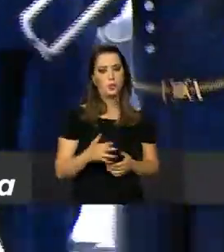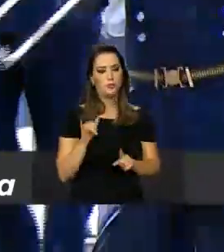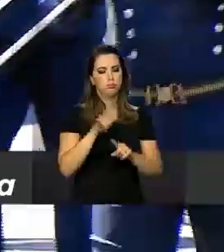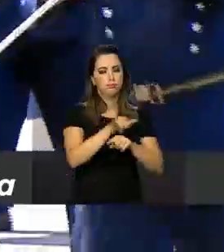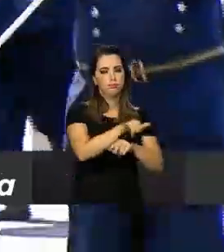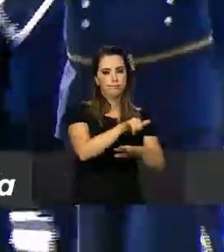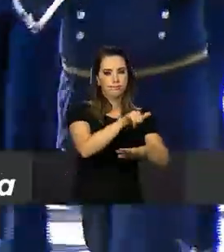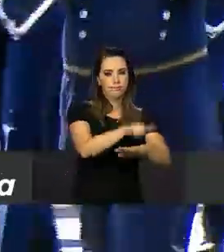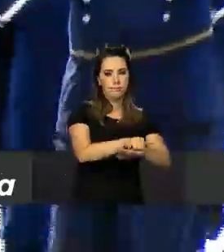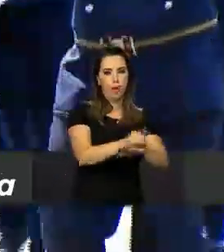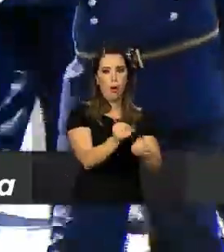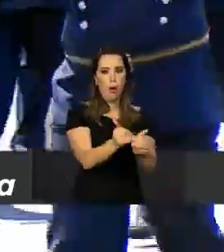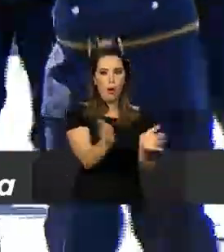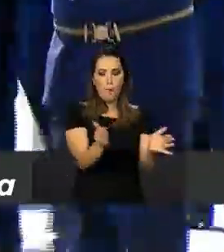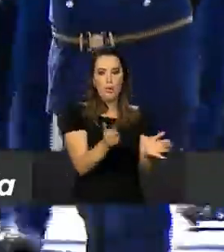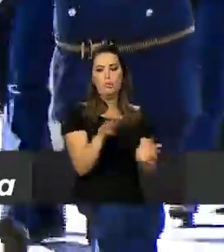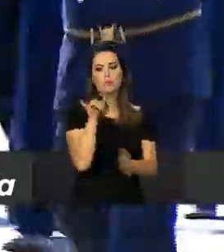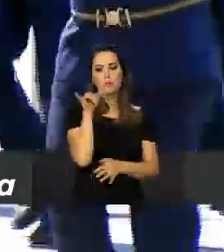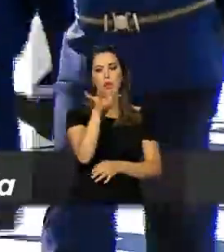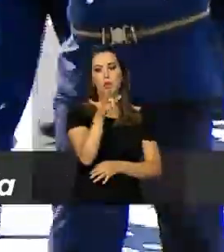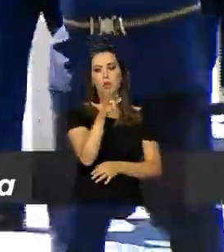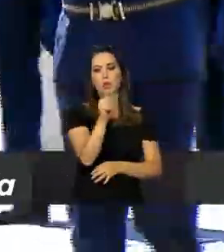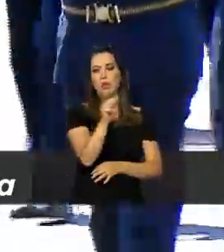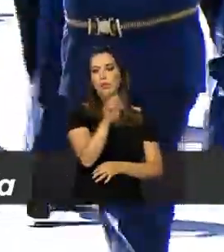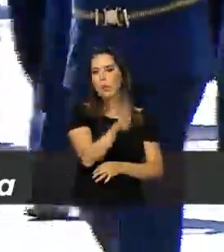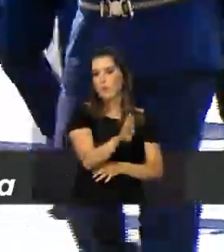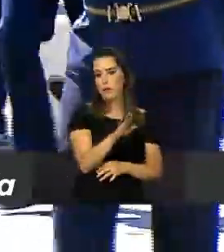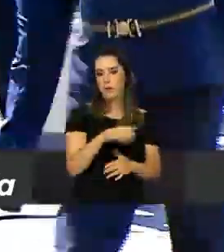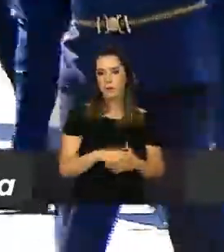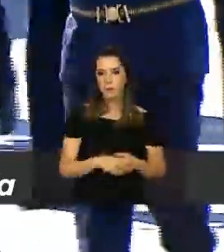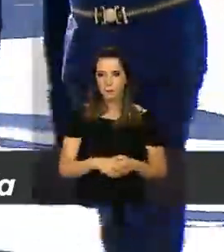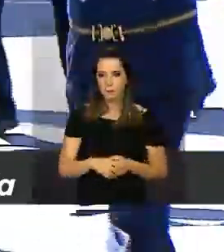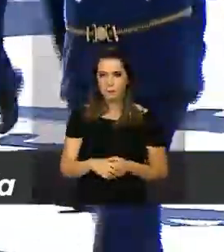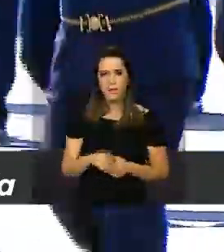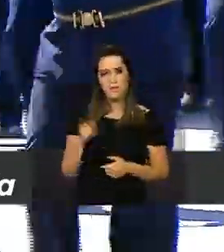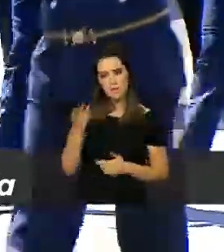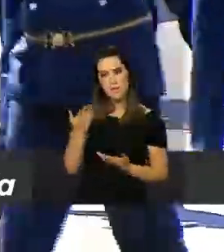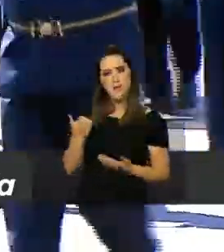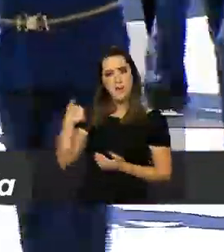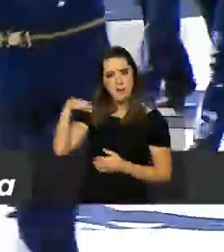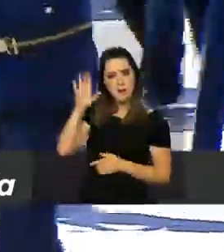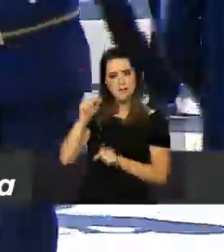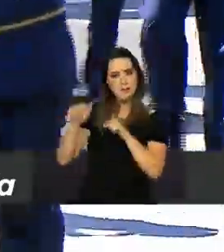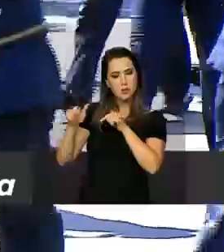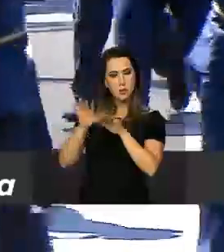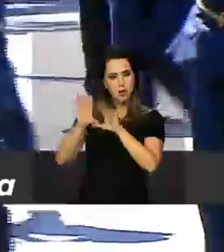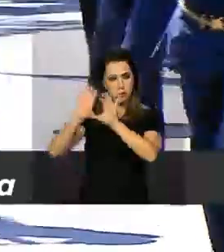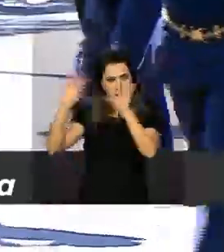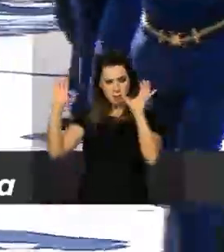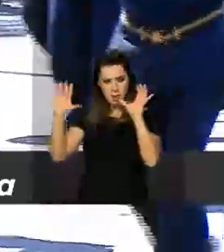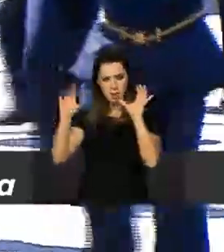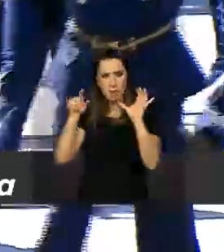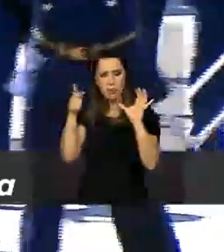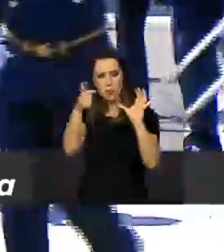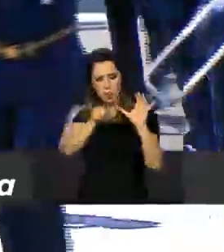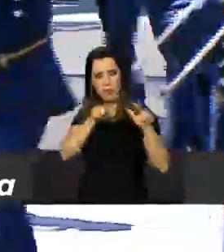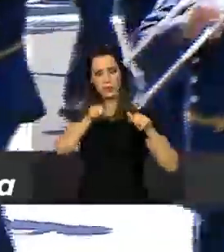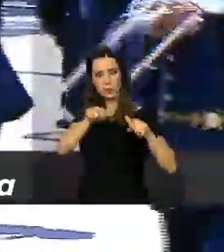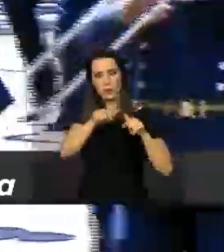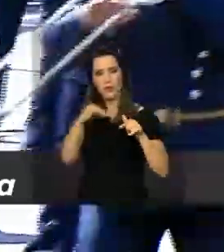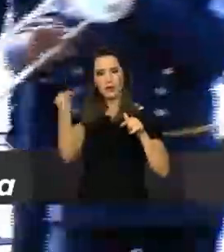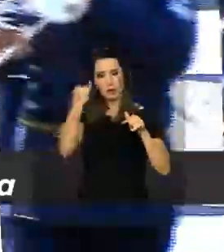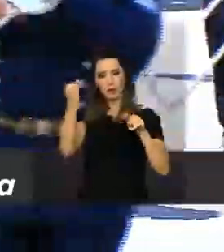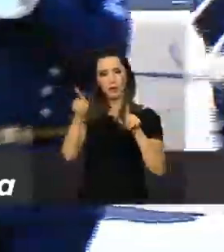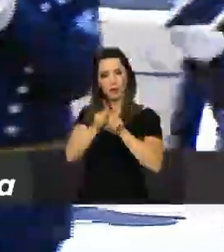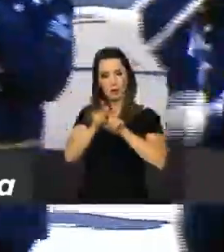Aérea Brasileira. E a FAB, Major Rocha, vai além desse papel, desse espaço aéreo, né? Existem outras missões,